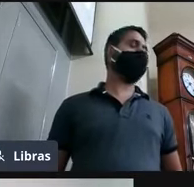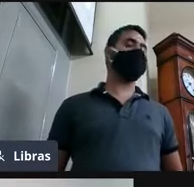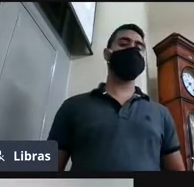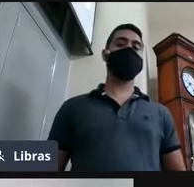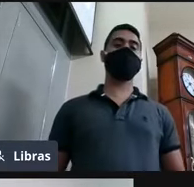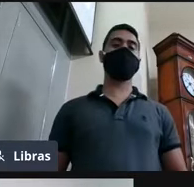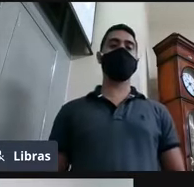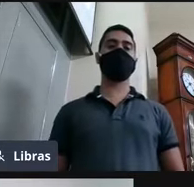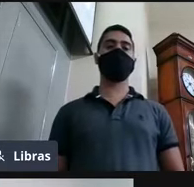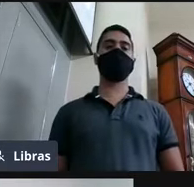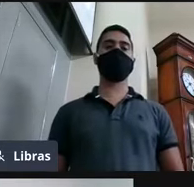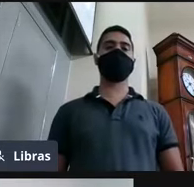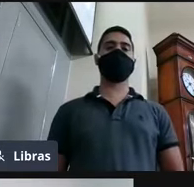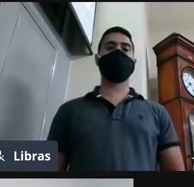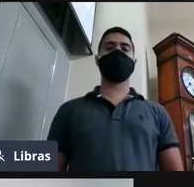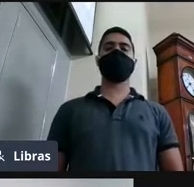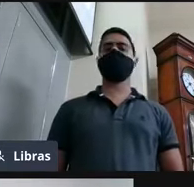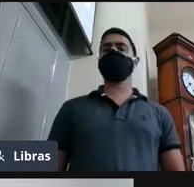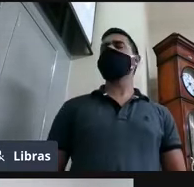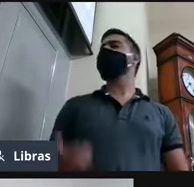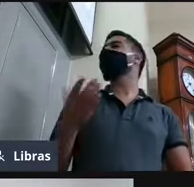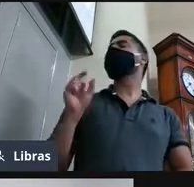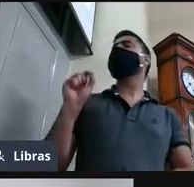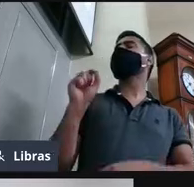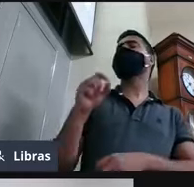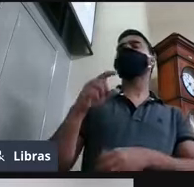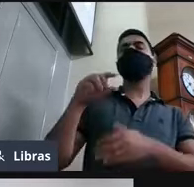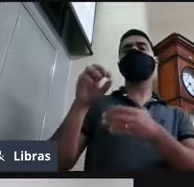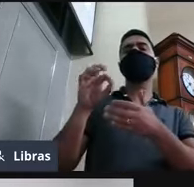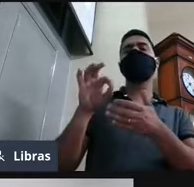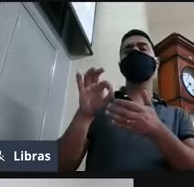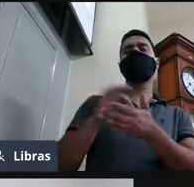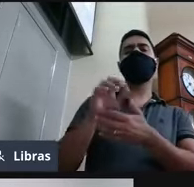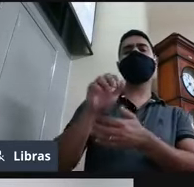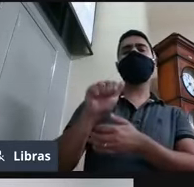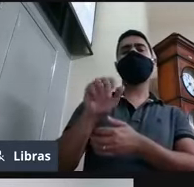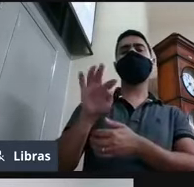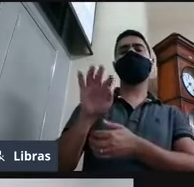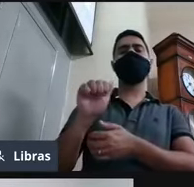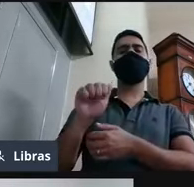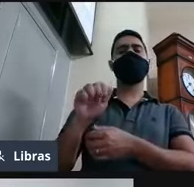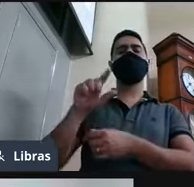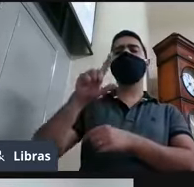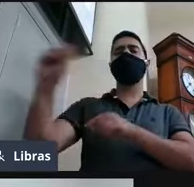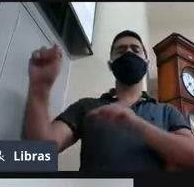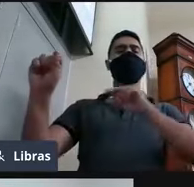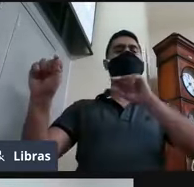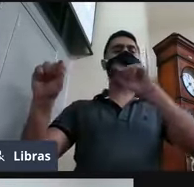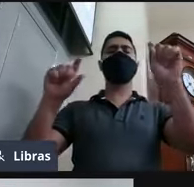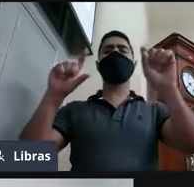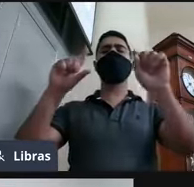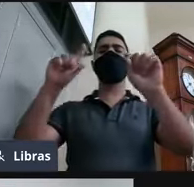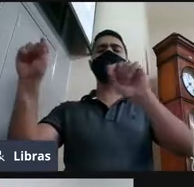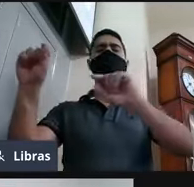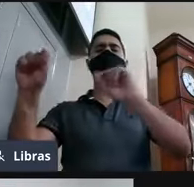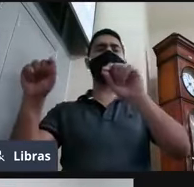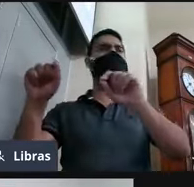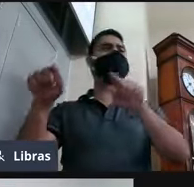eu queria que constasse em ata, presidente, a saída de todos, inclusive